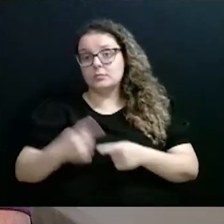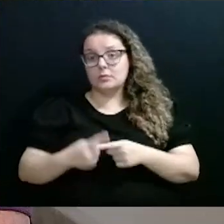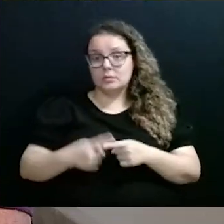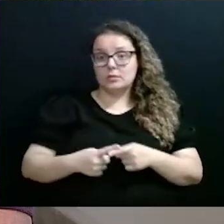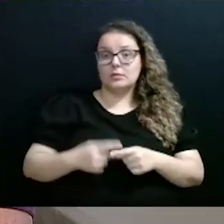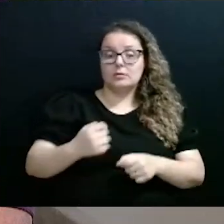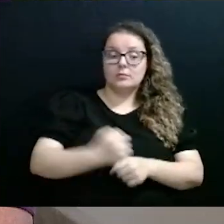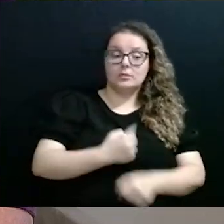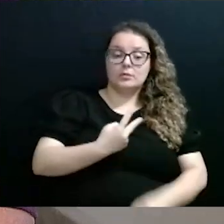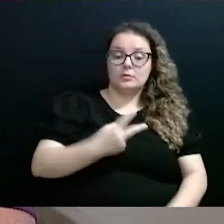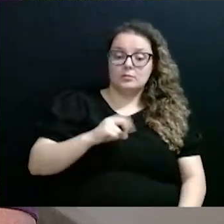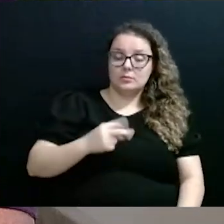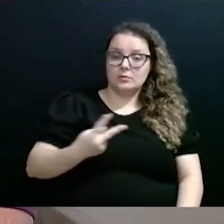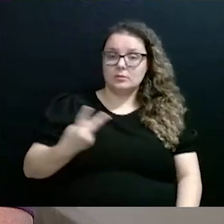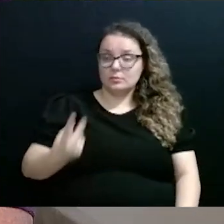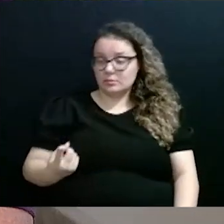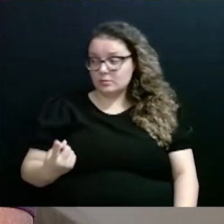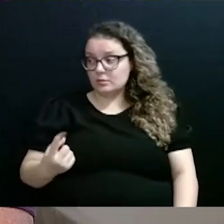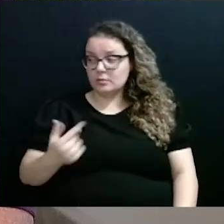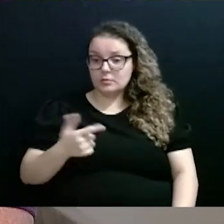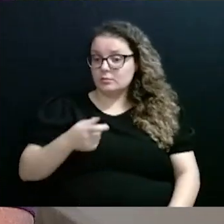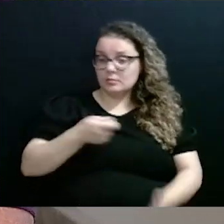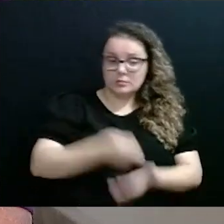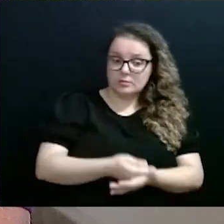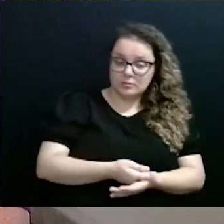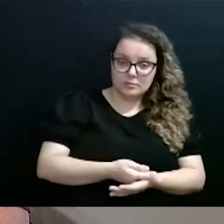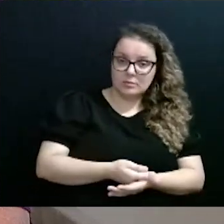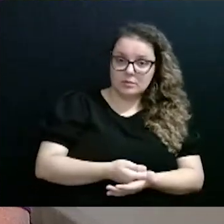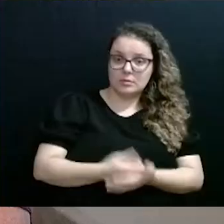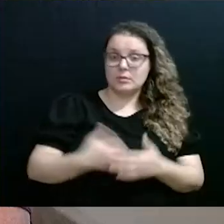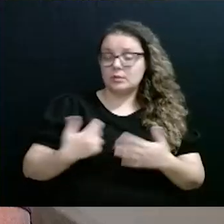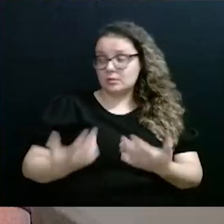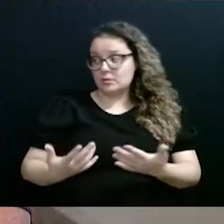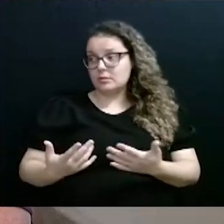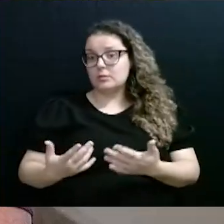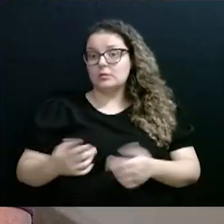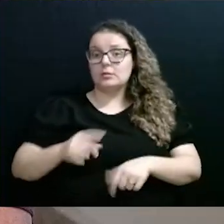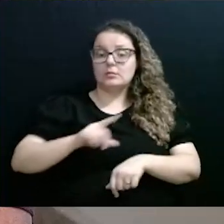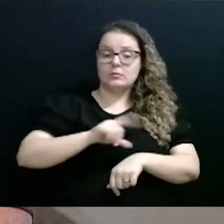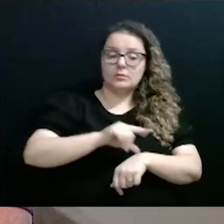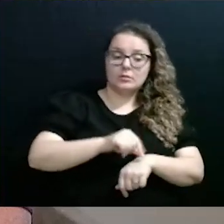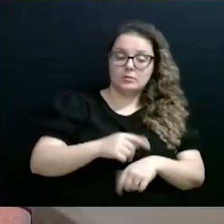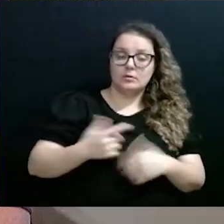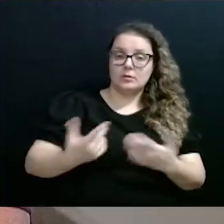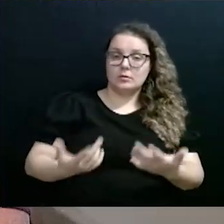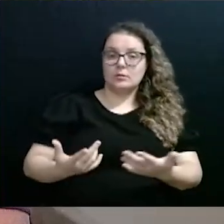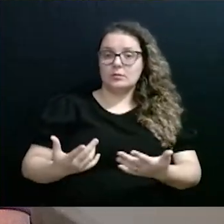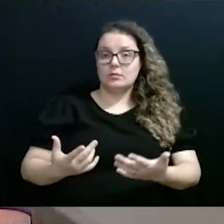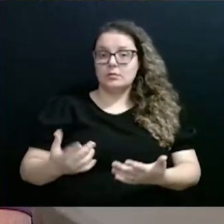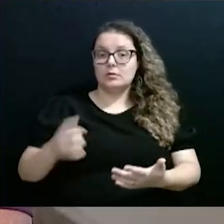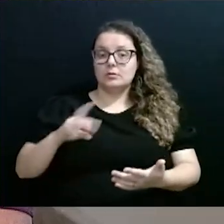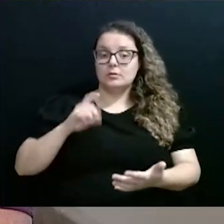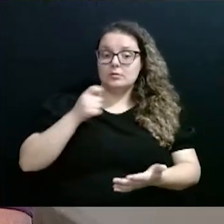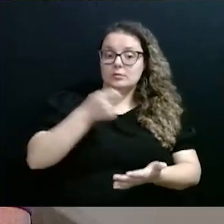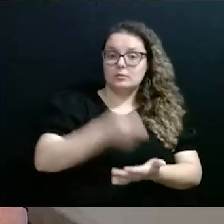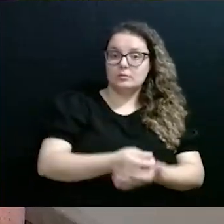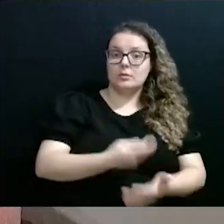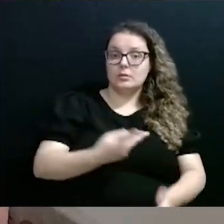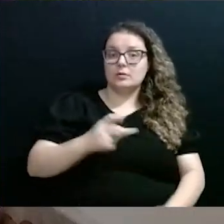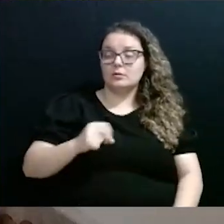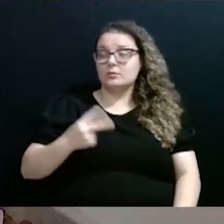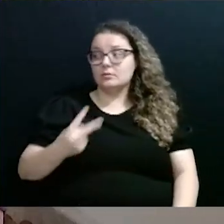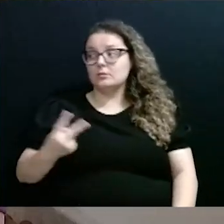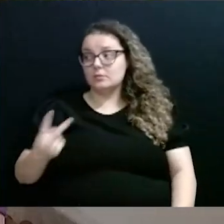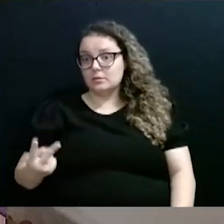ano de 2021 não houve esse pagamento. Então ele foi atrasando a ponto de só pagar em 2022. E